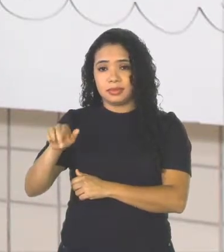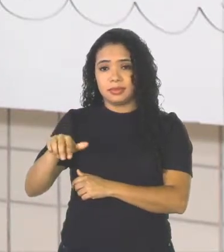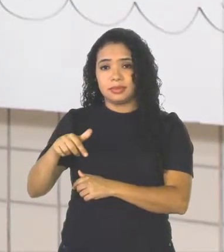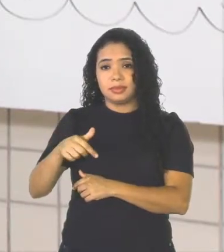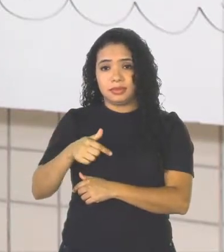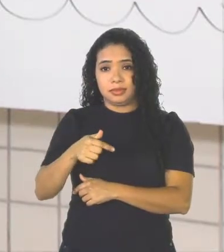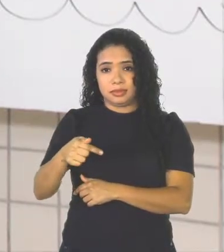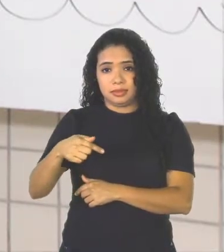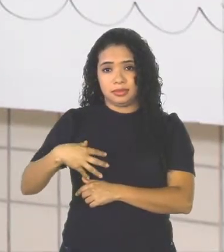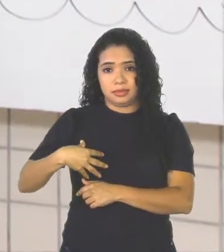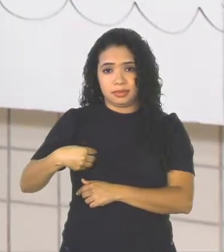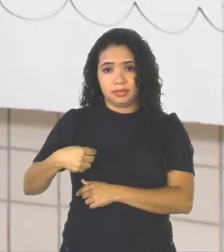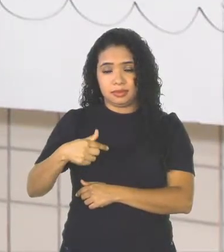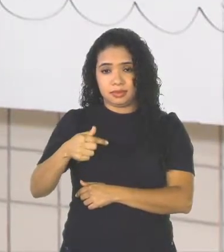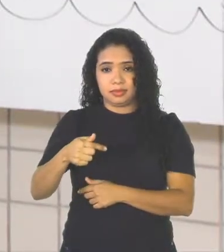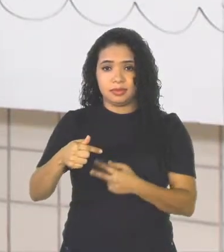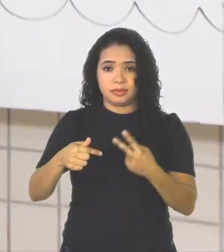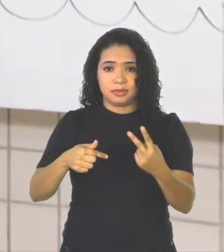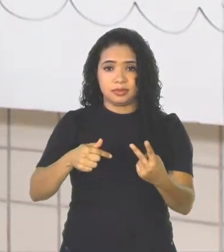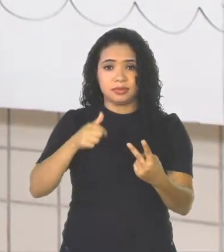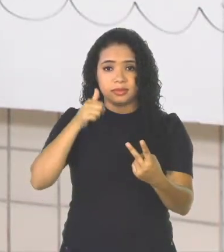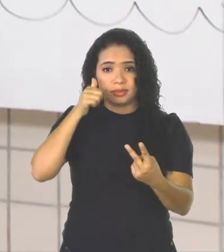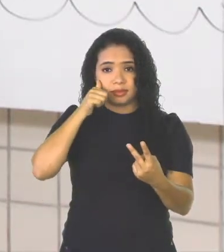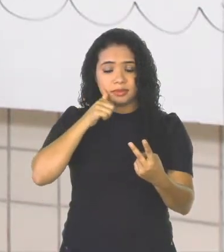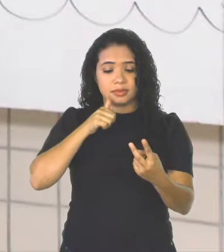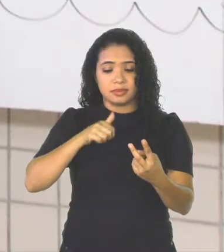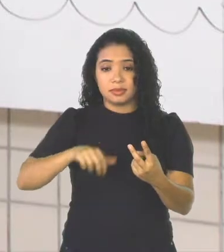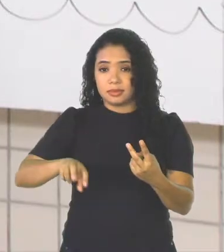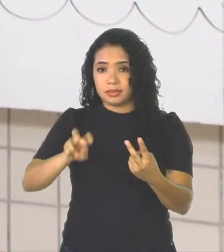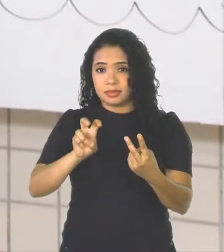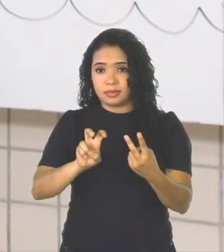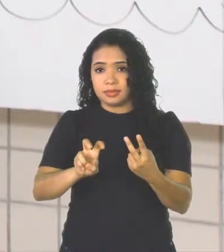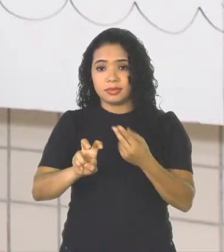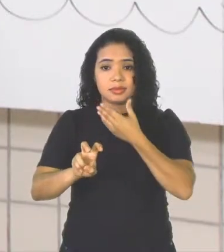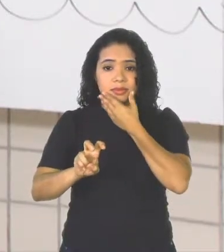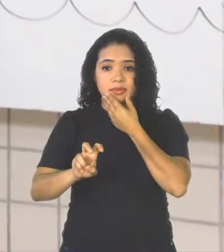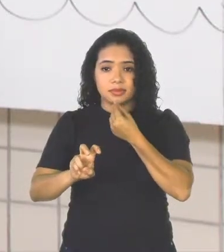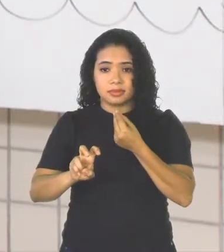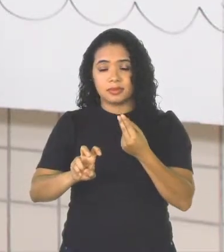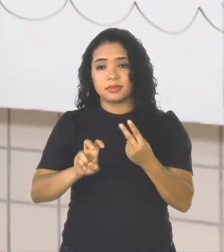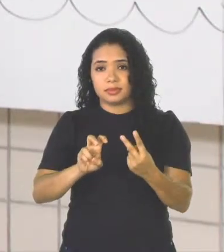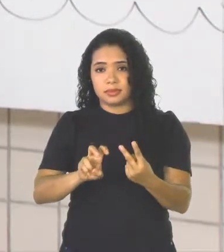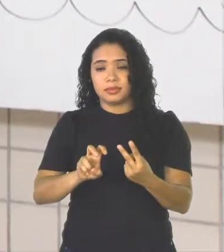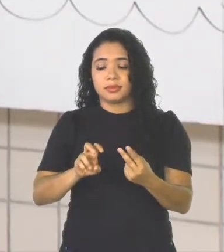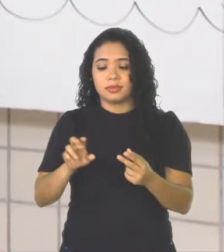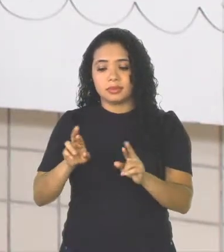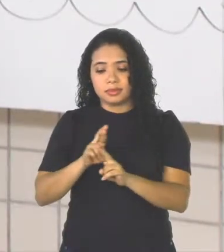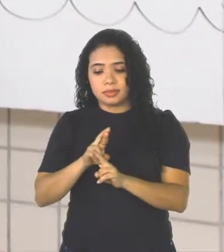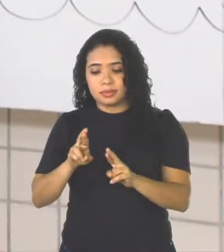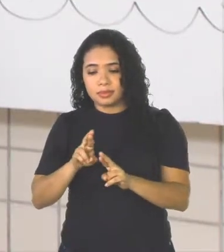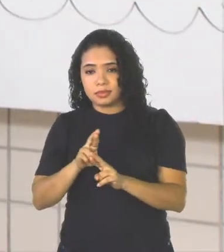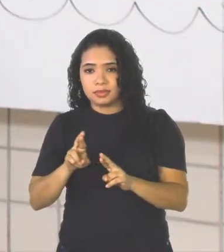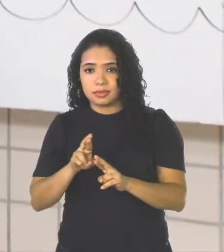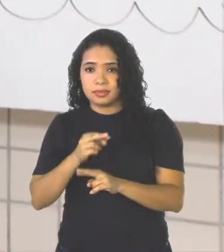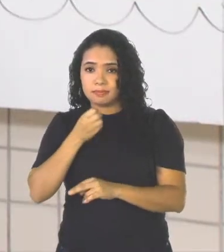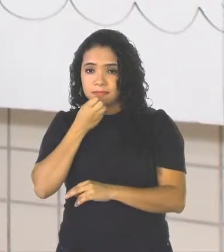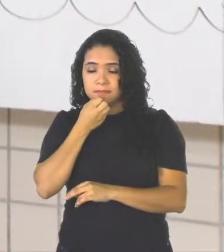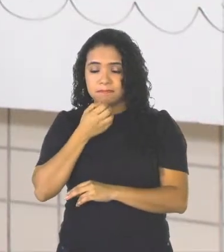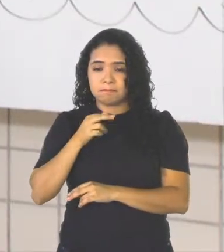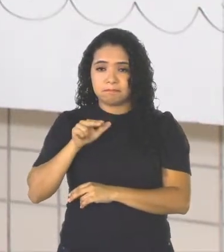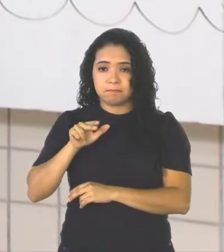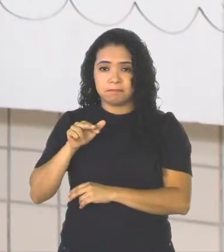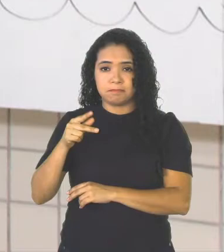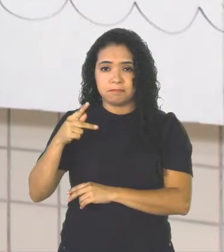são 2 mulheres e 5 homens, e ela tinha uma relação muito próxima, né, dessa irmã dela, da Cassandra, e aí